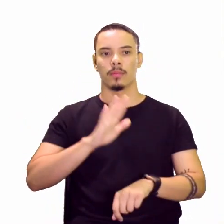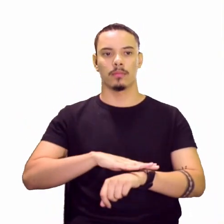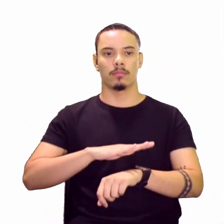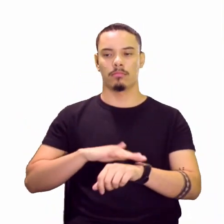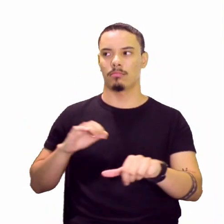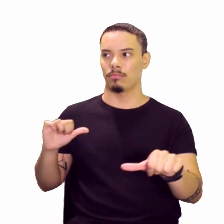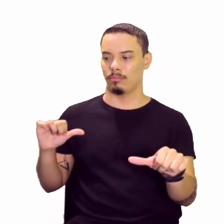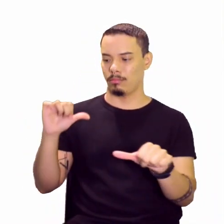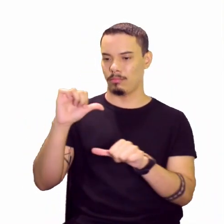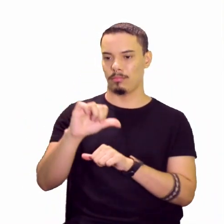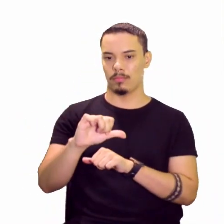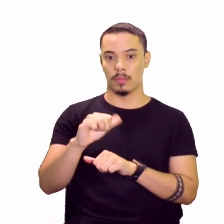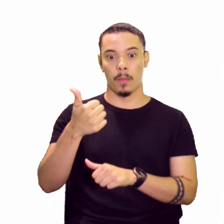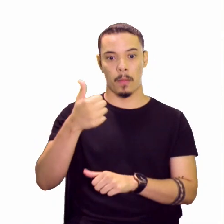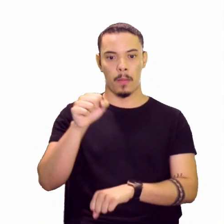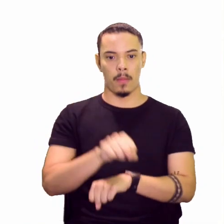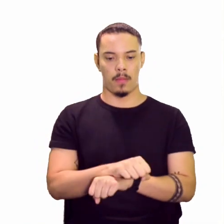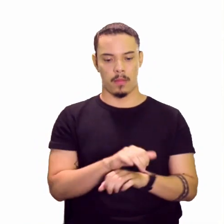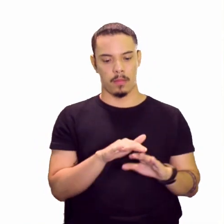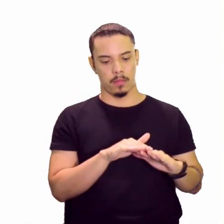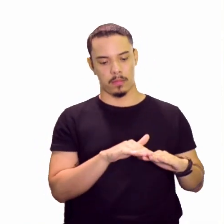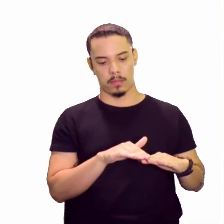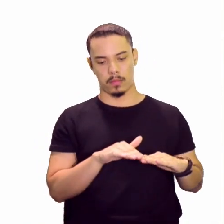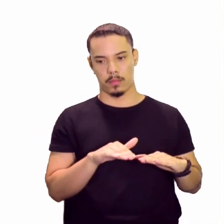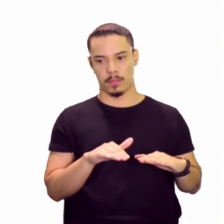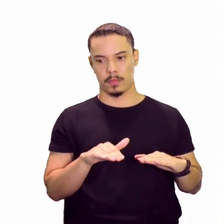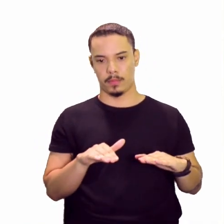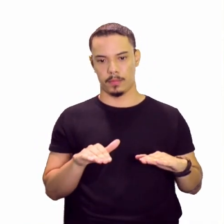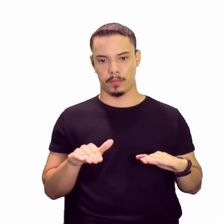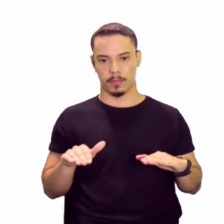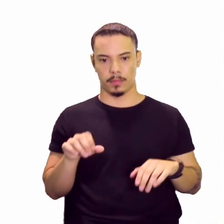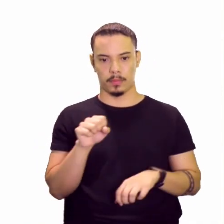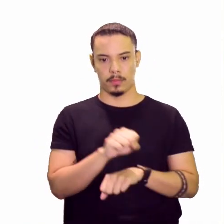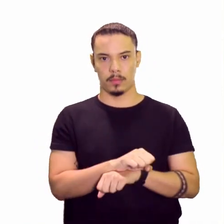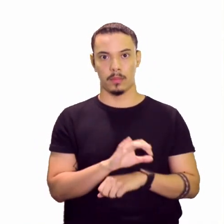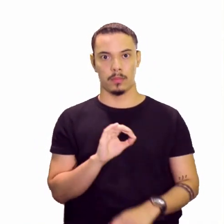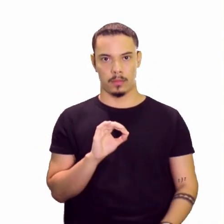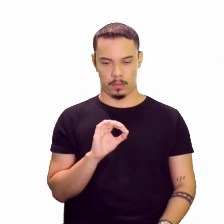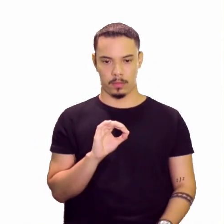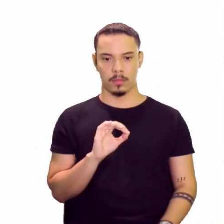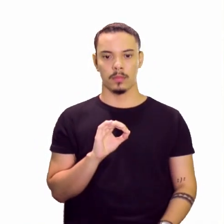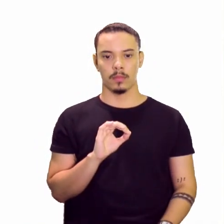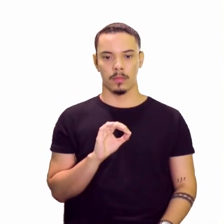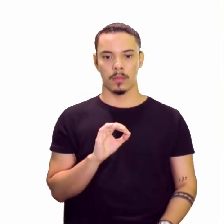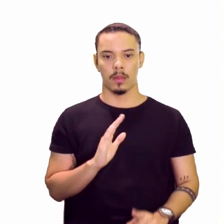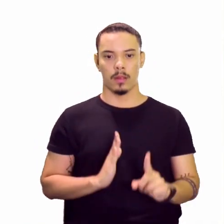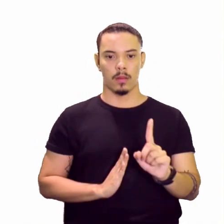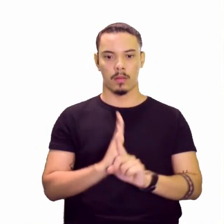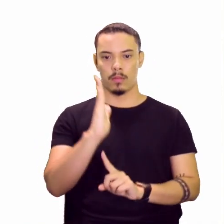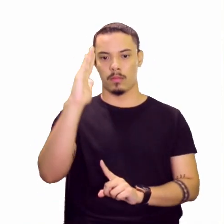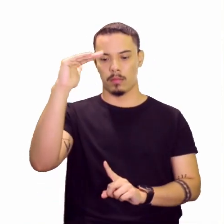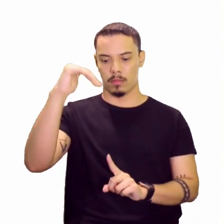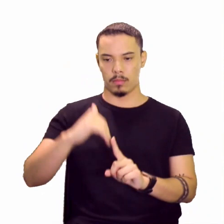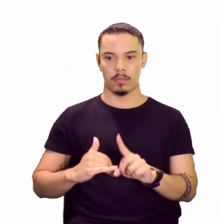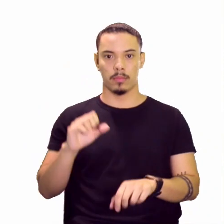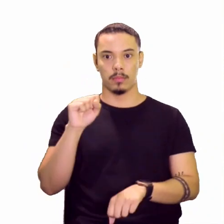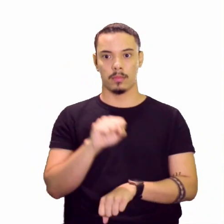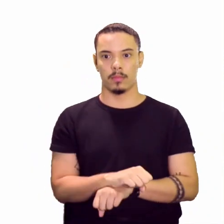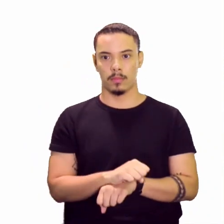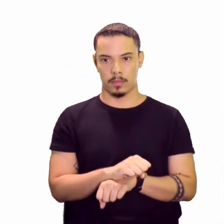ó. Primeiro, está parado aqui. Você vê que a velocidade, ó, o gráfico da velocidade, então aqui é 0. Só que, de repente, a velocidade aumenta